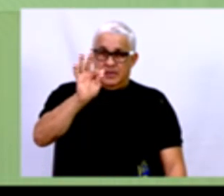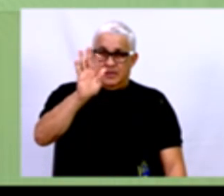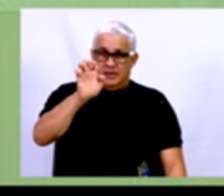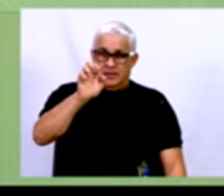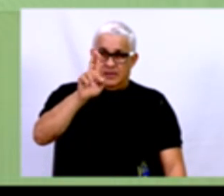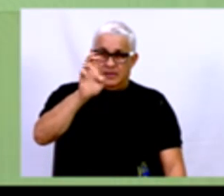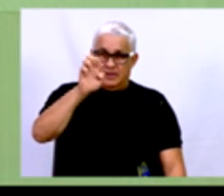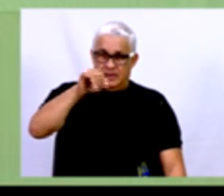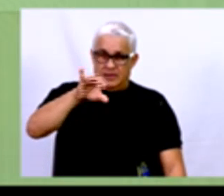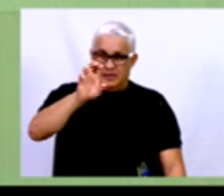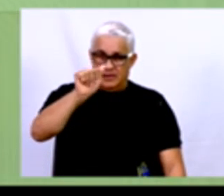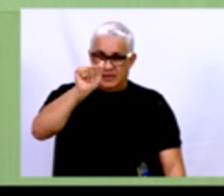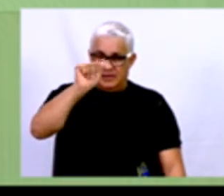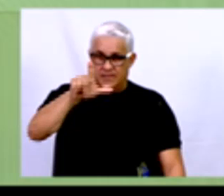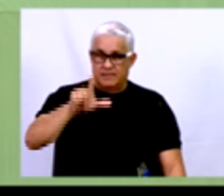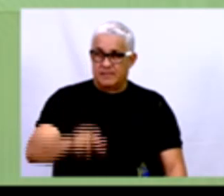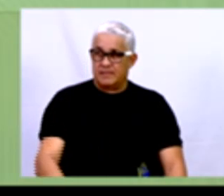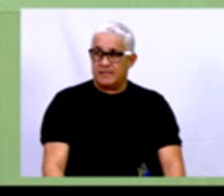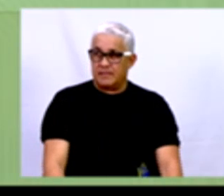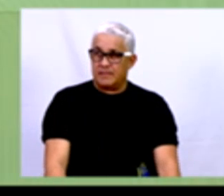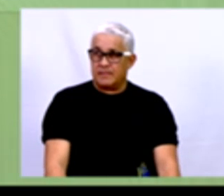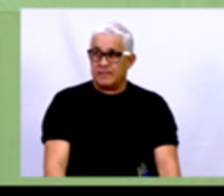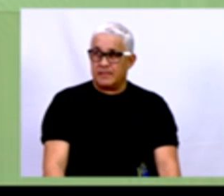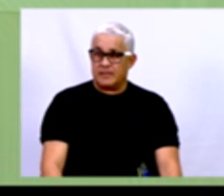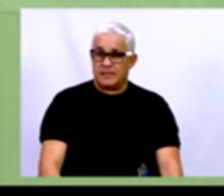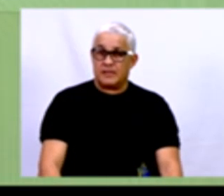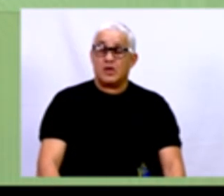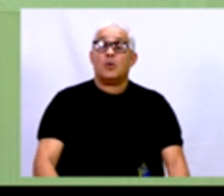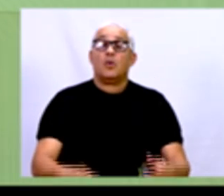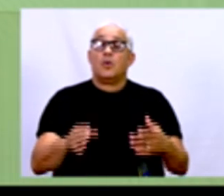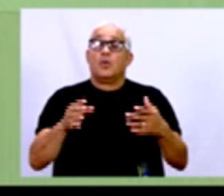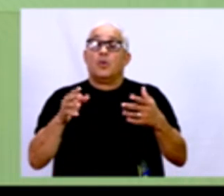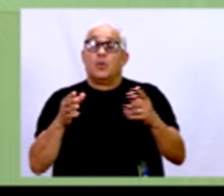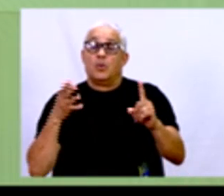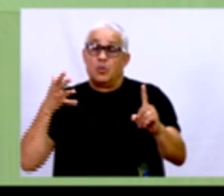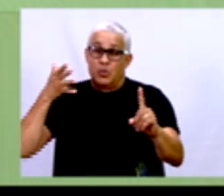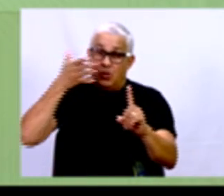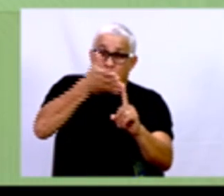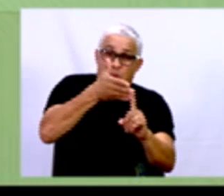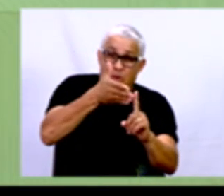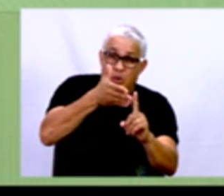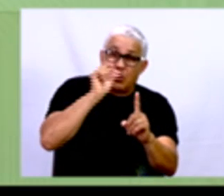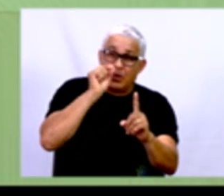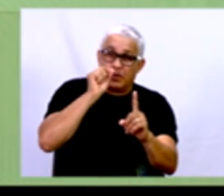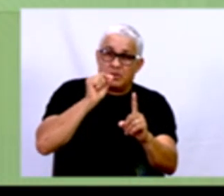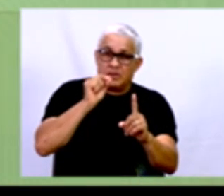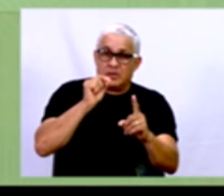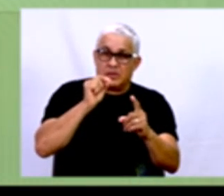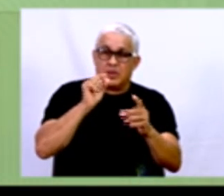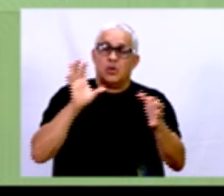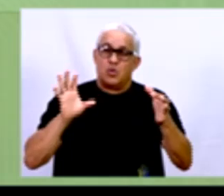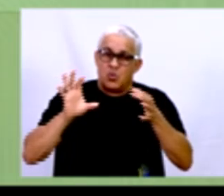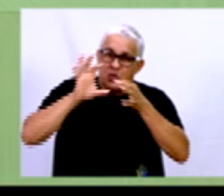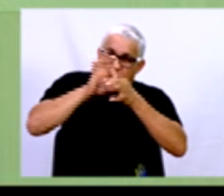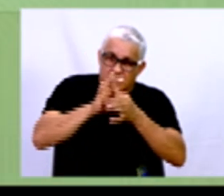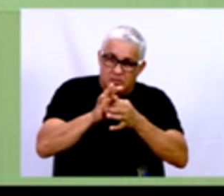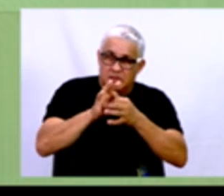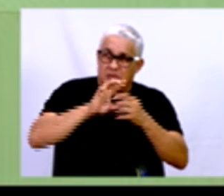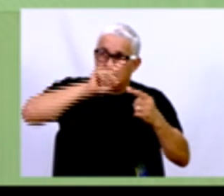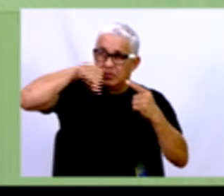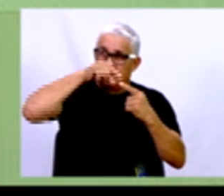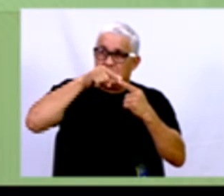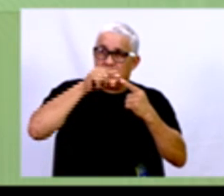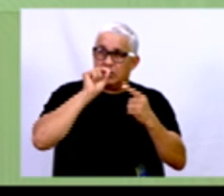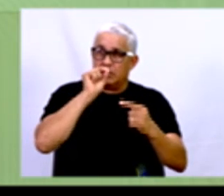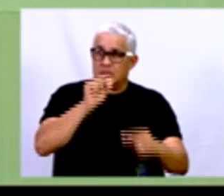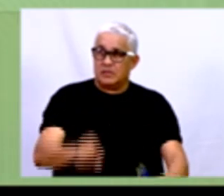referencial. A função referencial prioriza o referente, ou seja, o contexto, e tem como